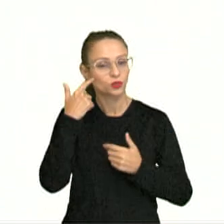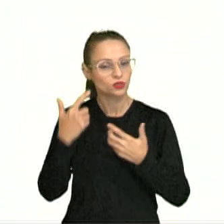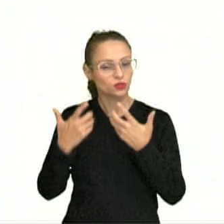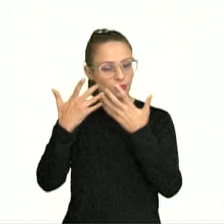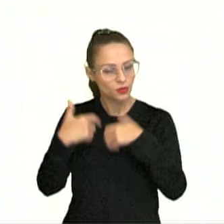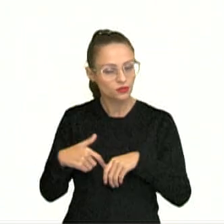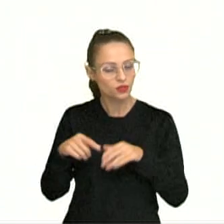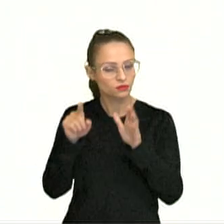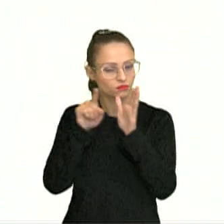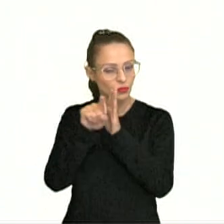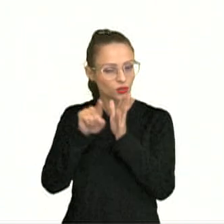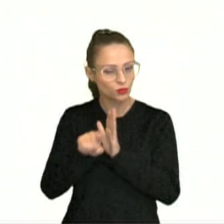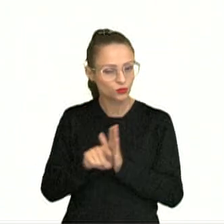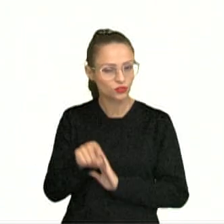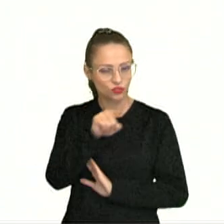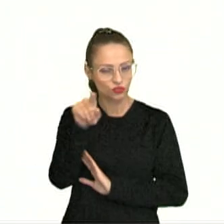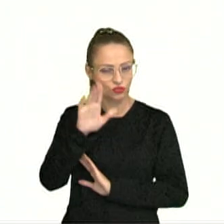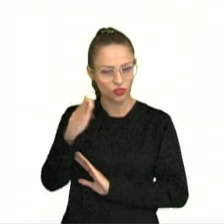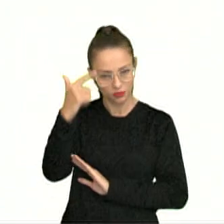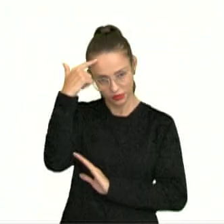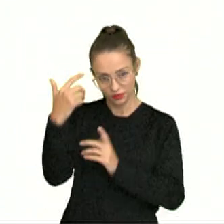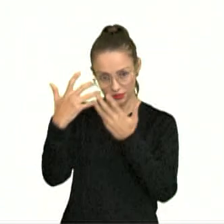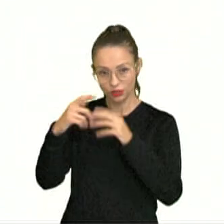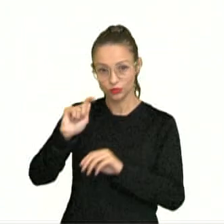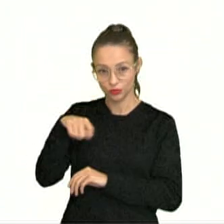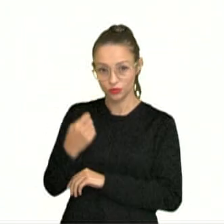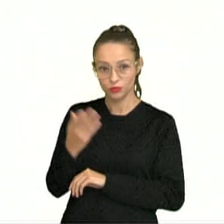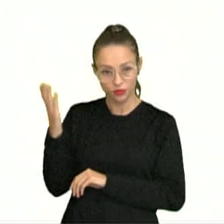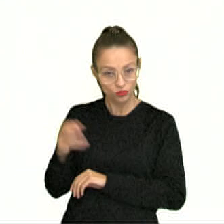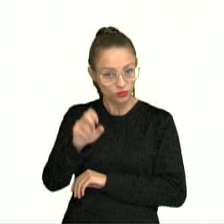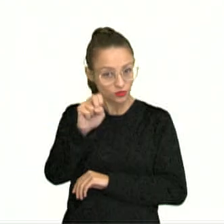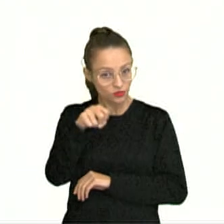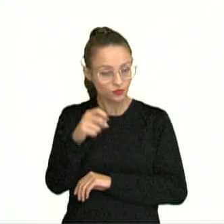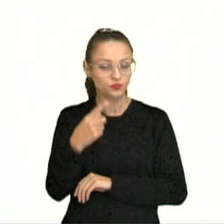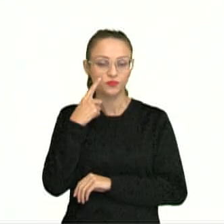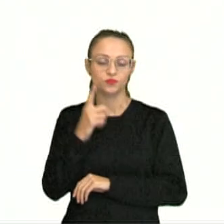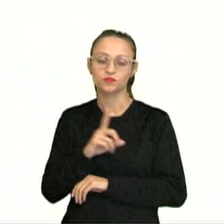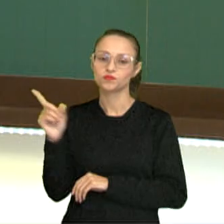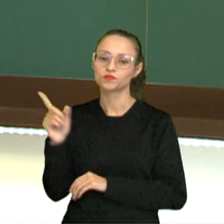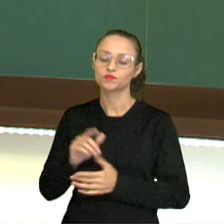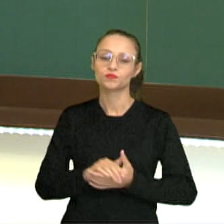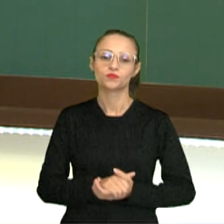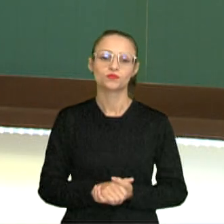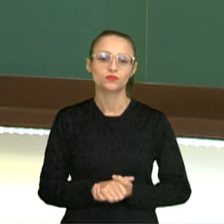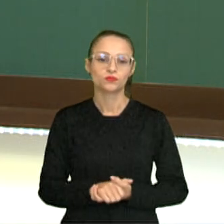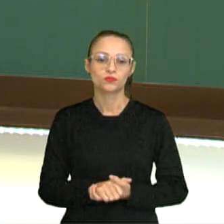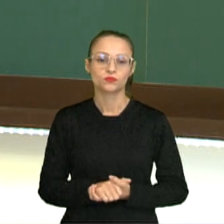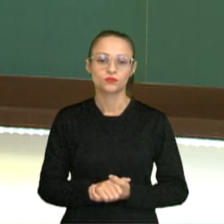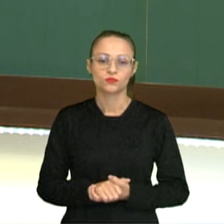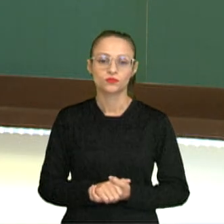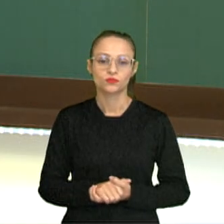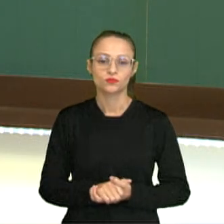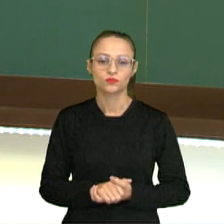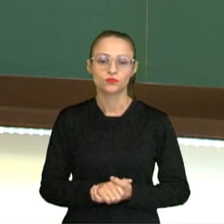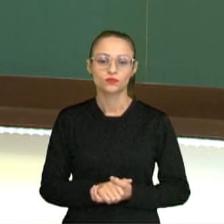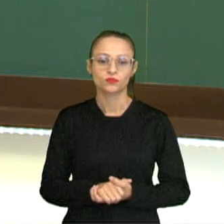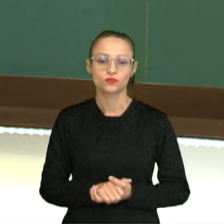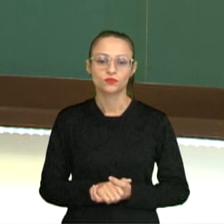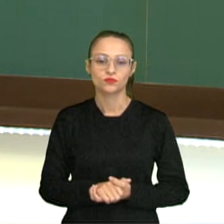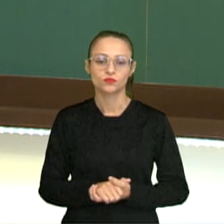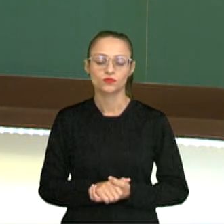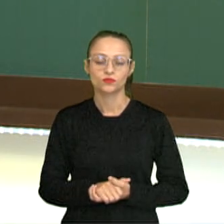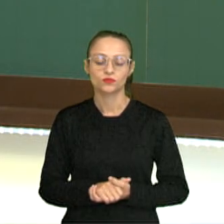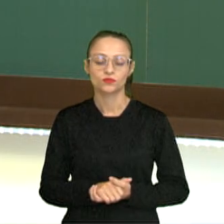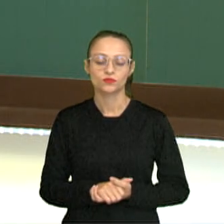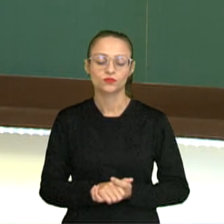nessas perguntas. Já pensaram sobre isso? Sim? Vamos a seguir. Comprendiendo.